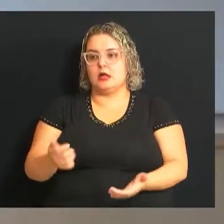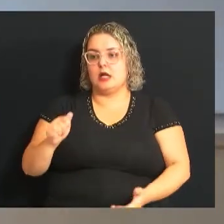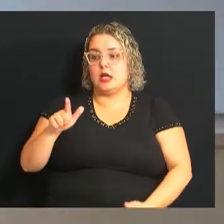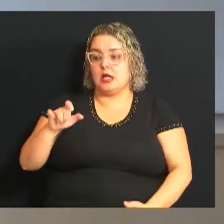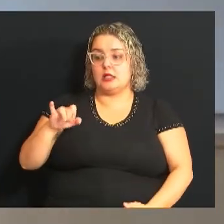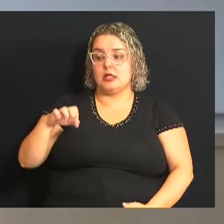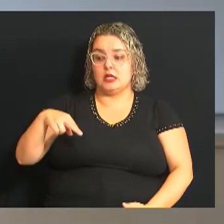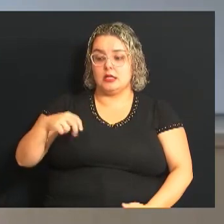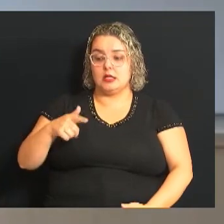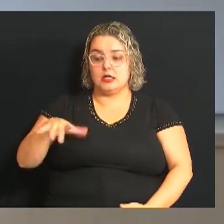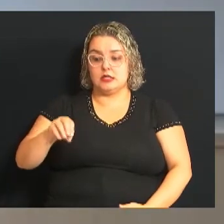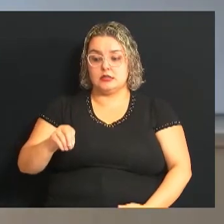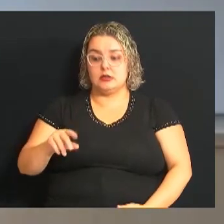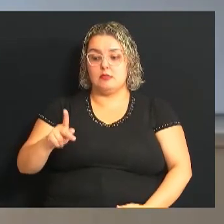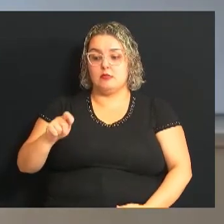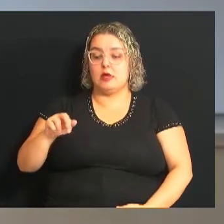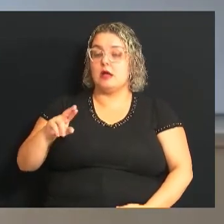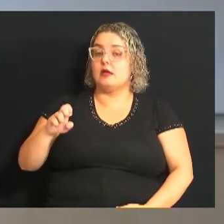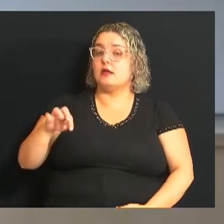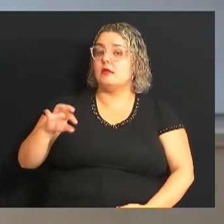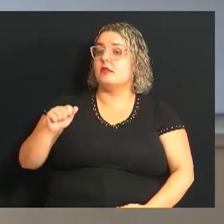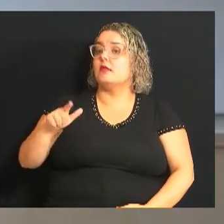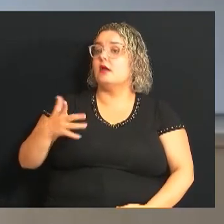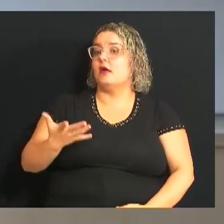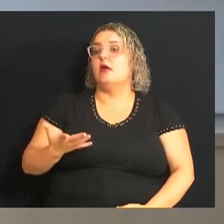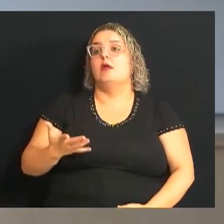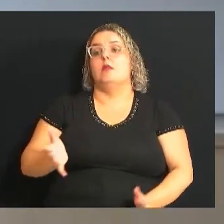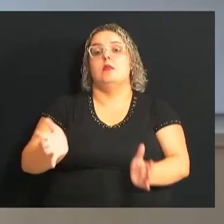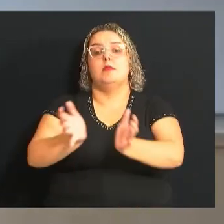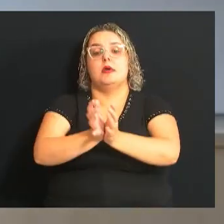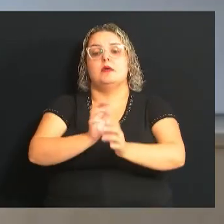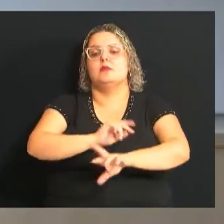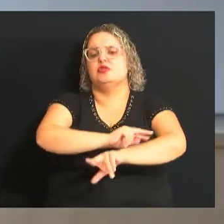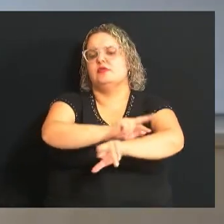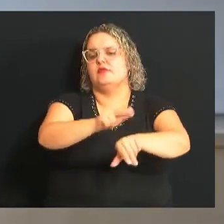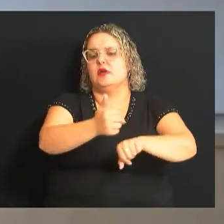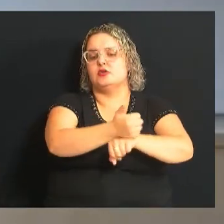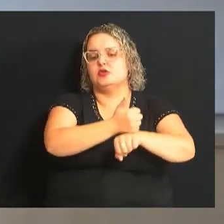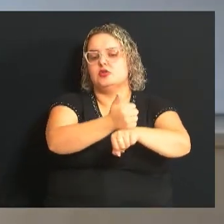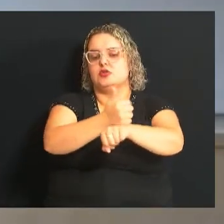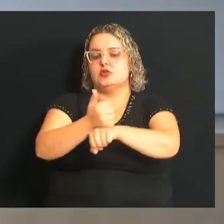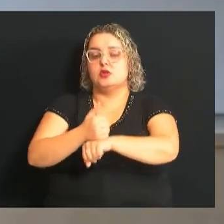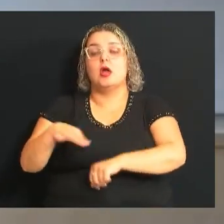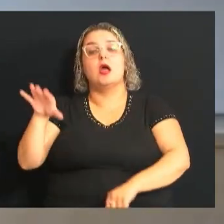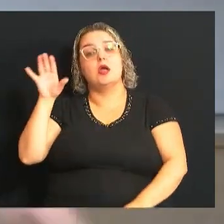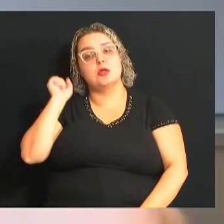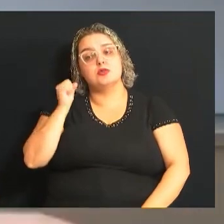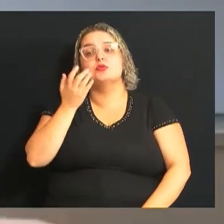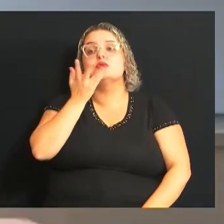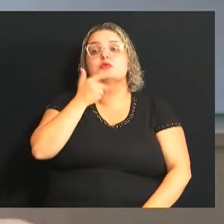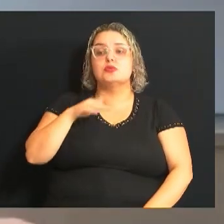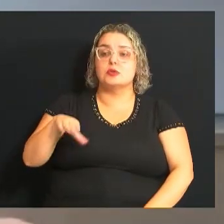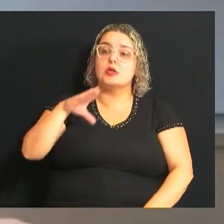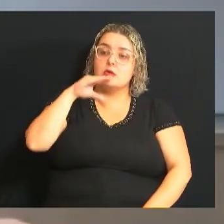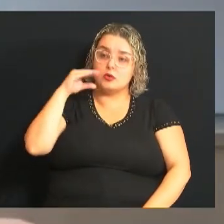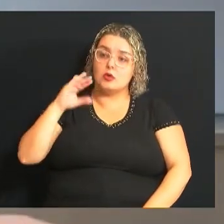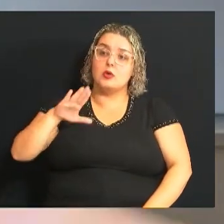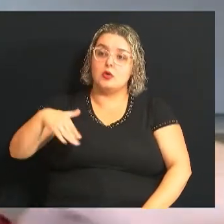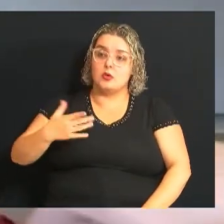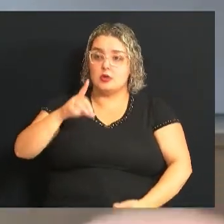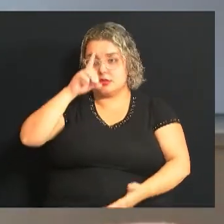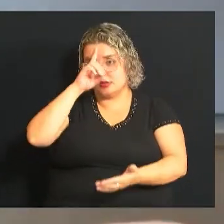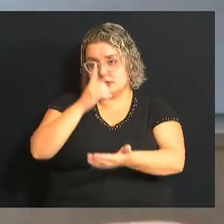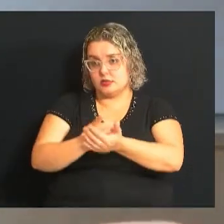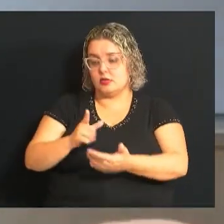parental, que prevê que uma equipe multidisciplinar escute a criança ou adolescente quando vai haver uma decisão